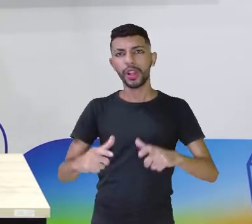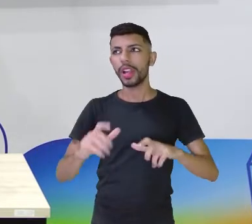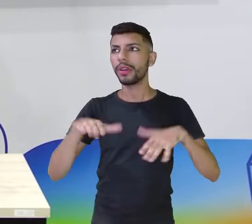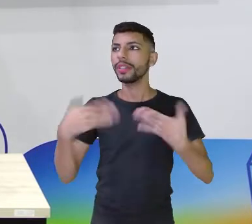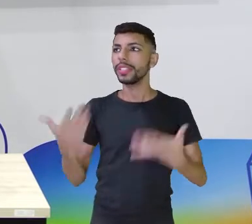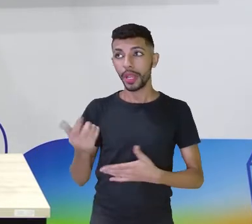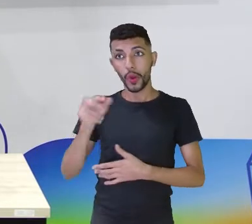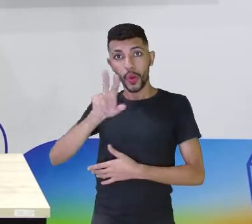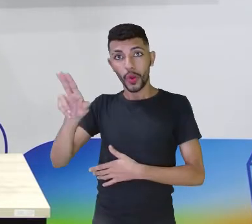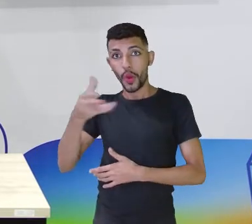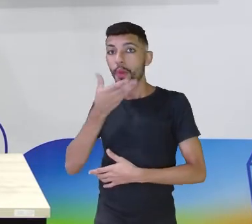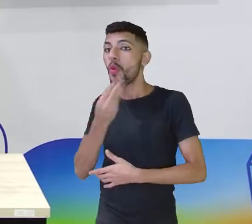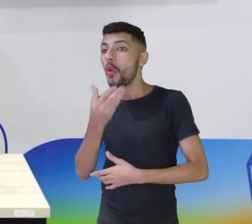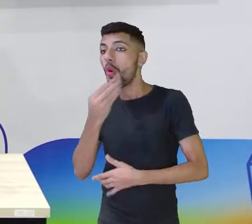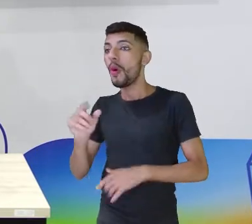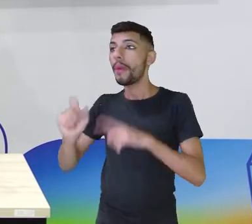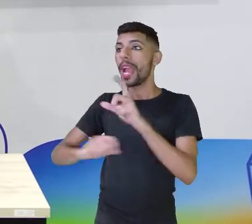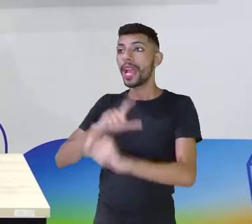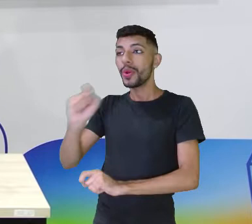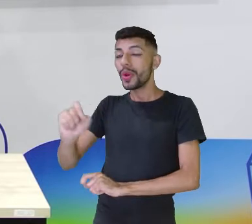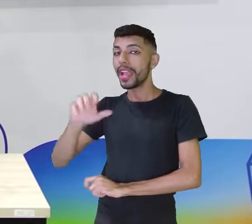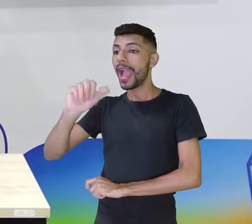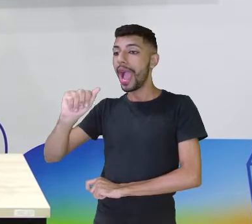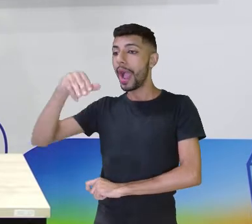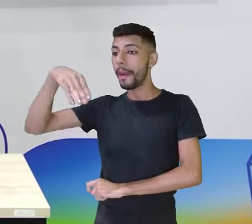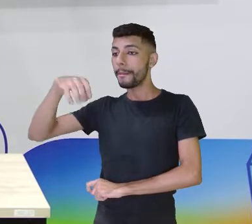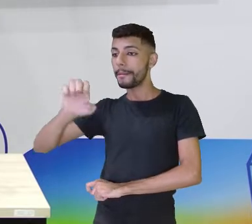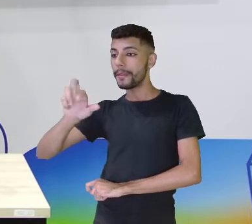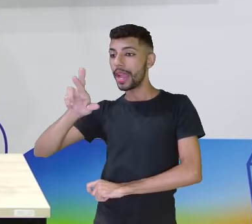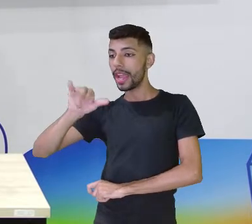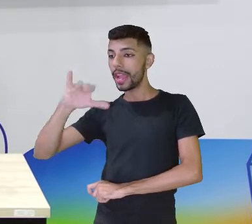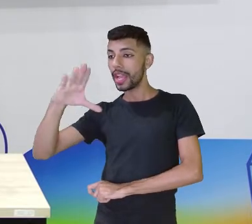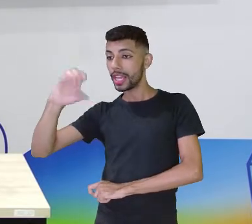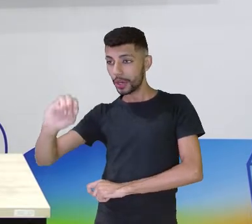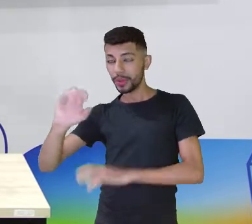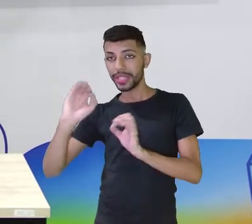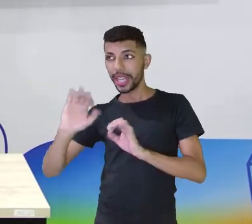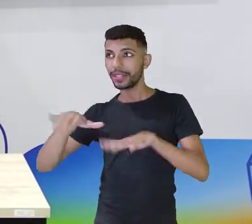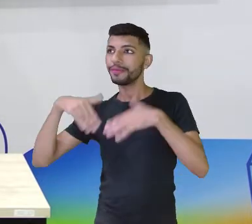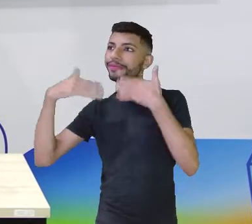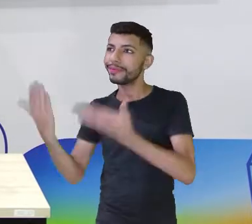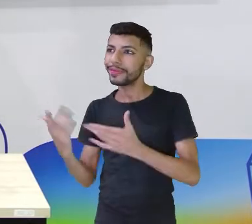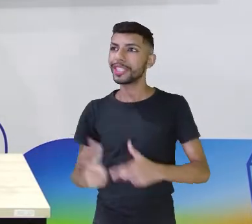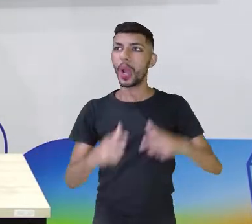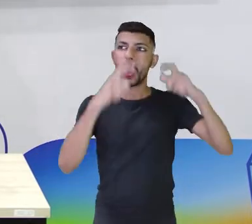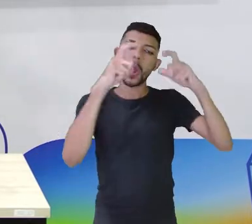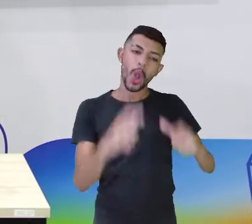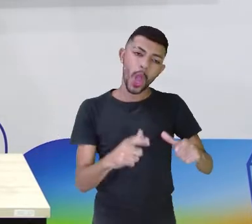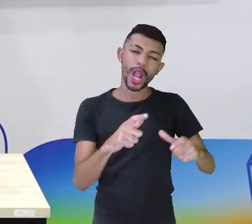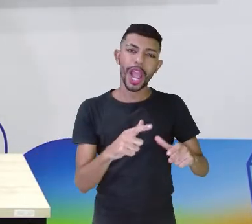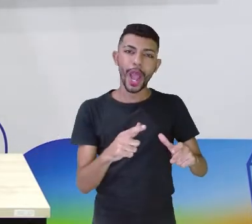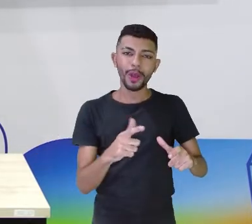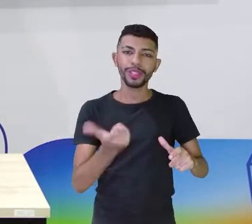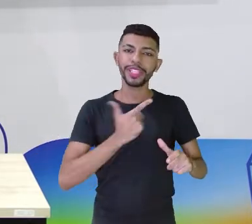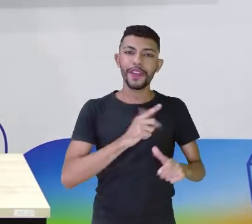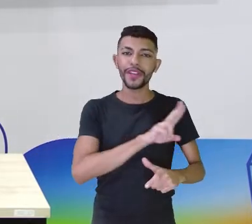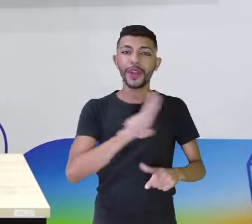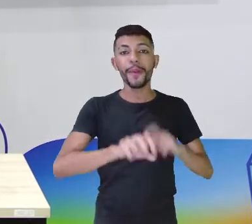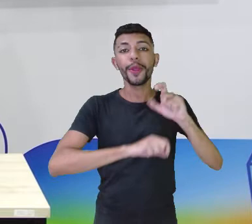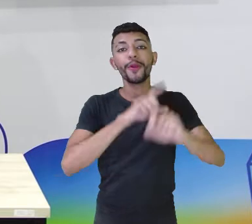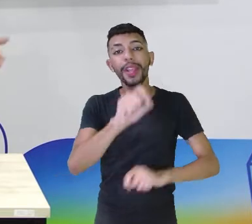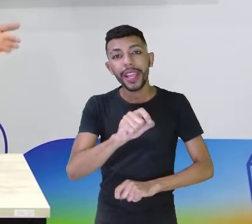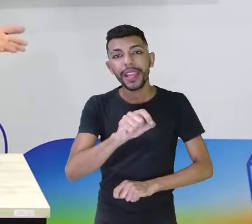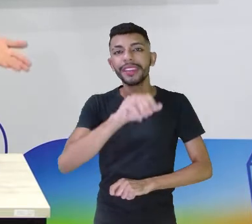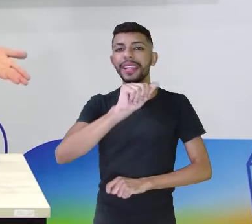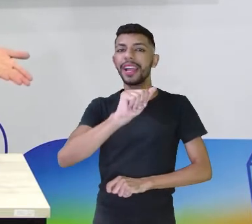nome era Américo Vespúcio, nada mais justo do que colocar o nome do continente